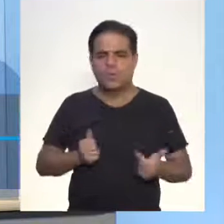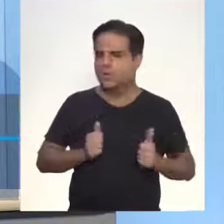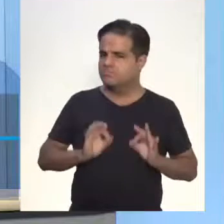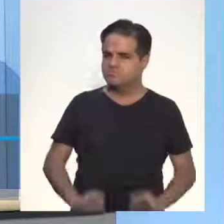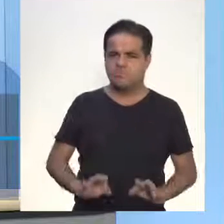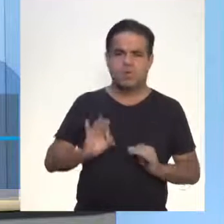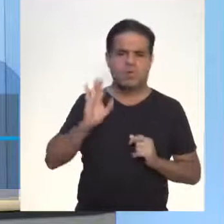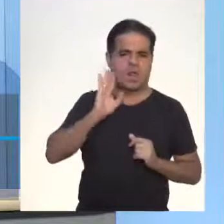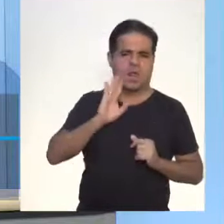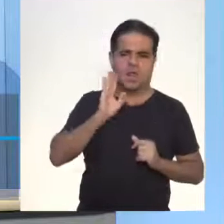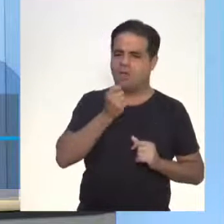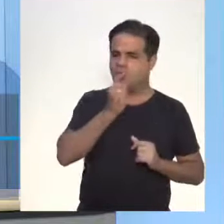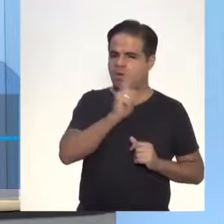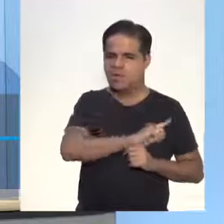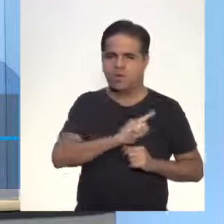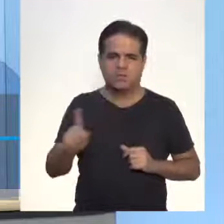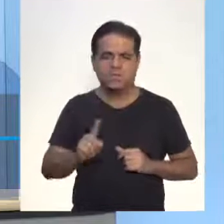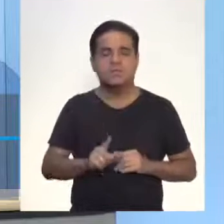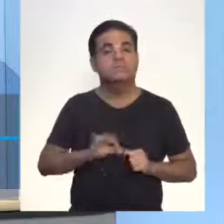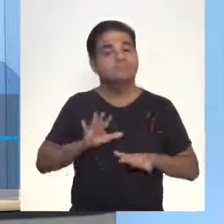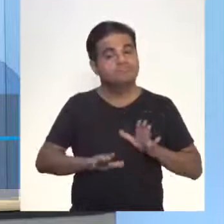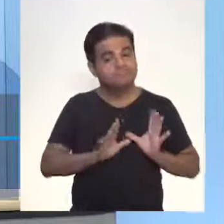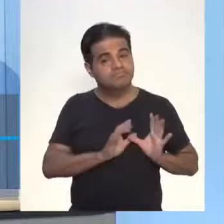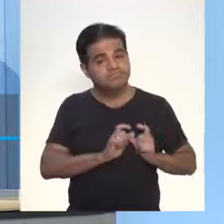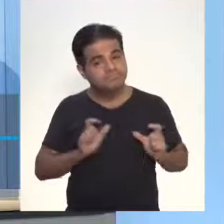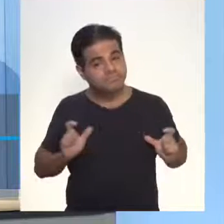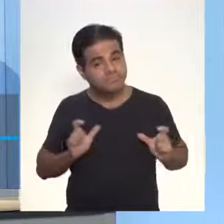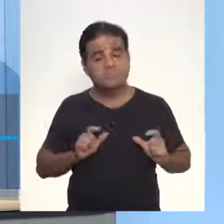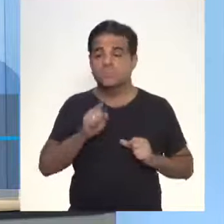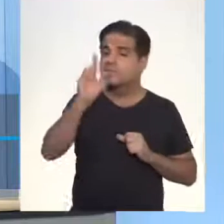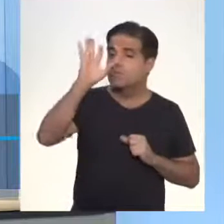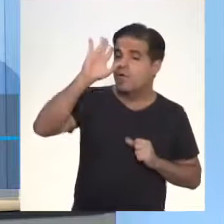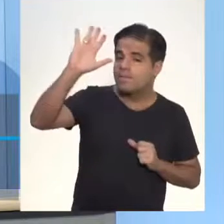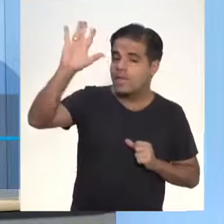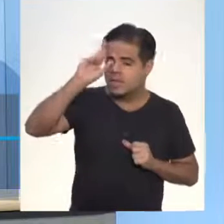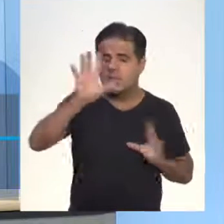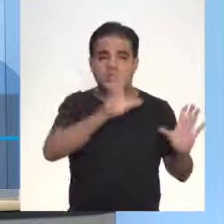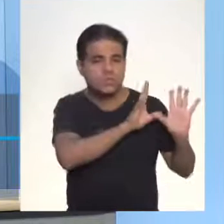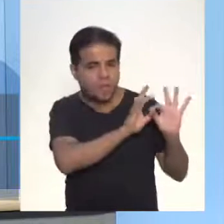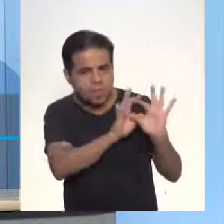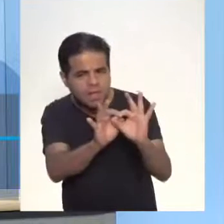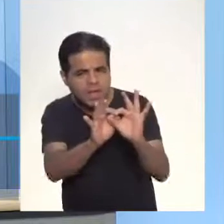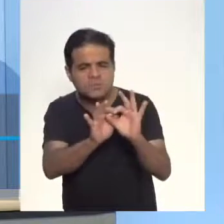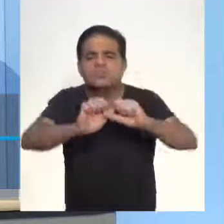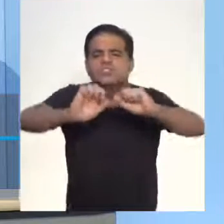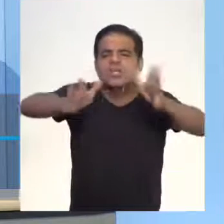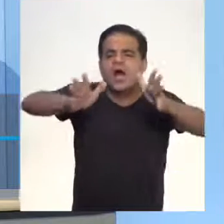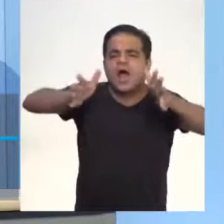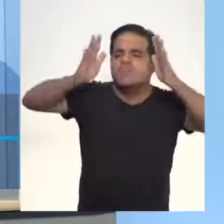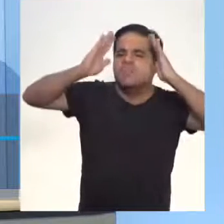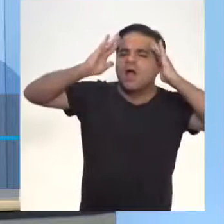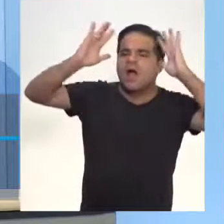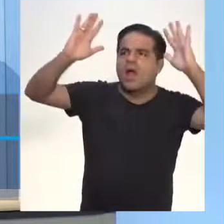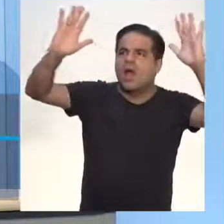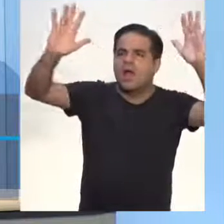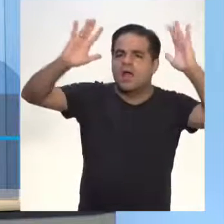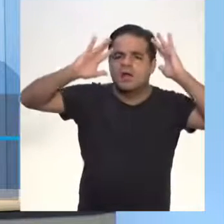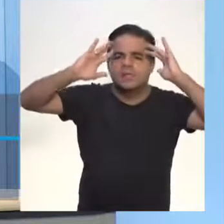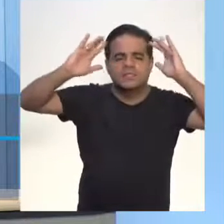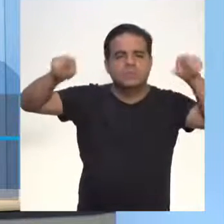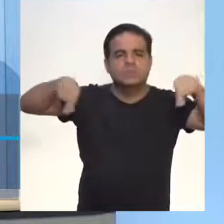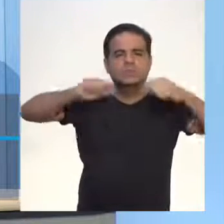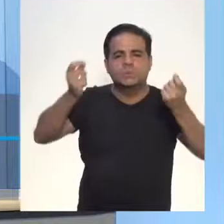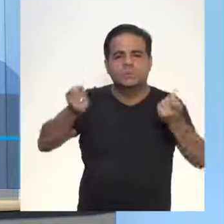legal. Ok? Então, depende da frase, você vai pensar nesse contexto. Já pensando nesse contexto, então, de já vimos aí o que